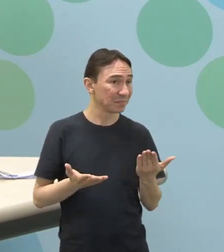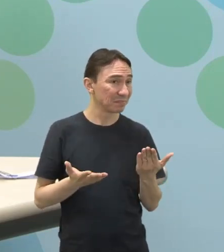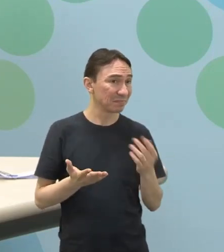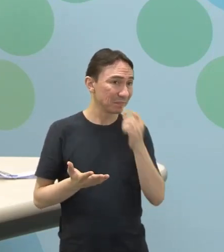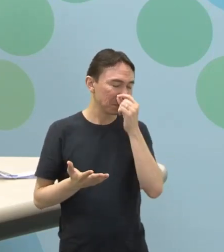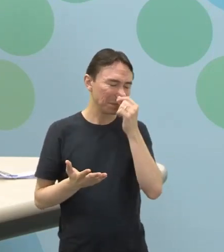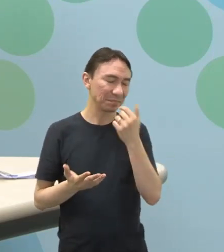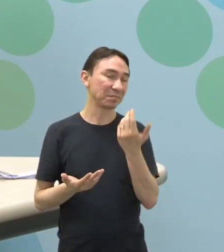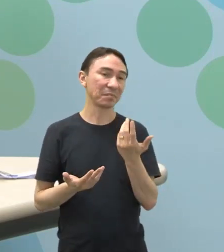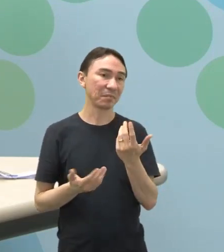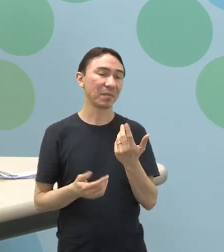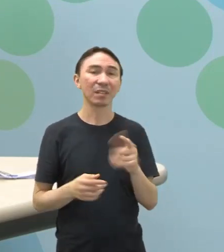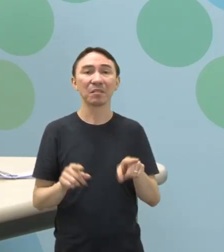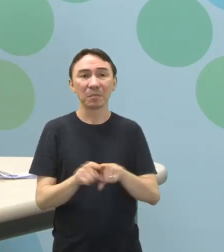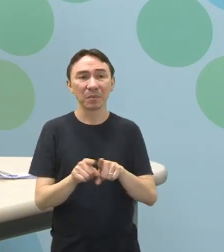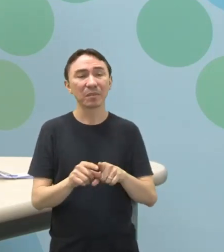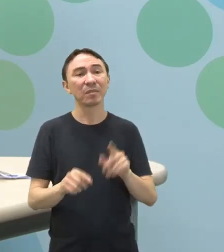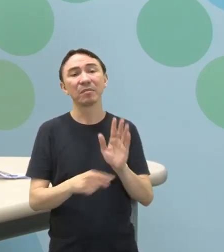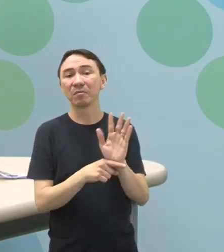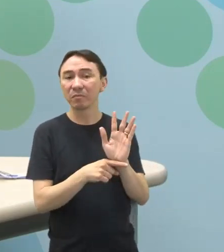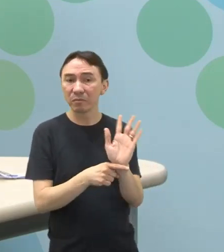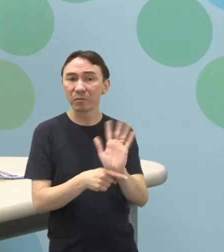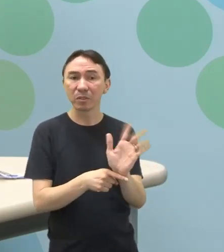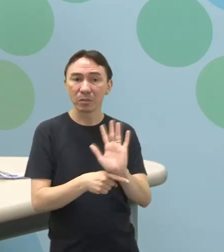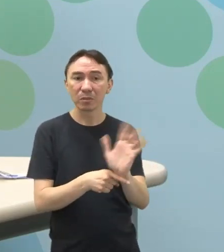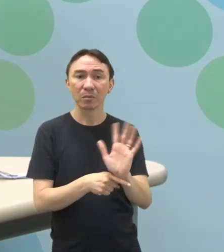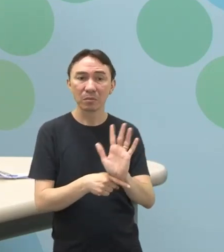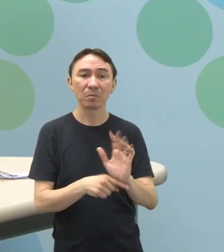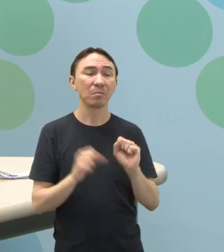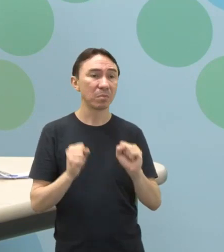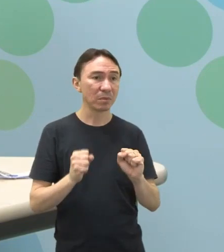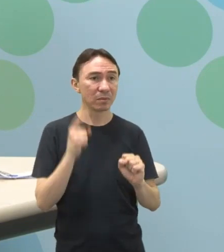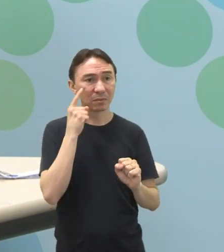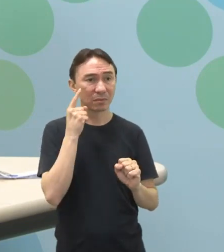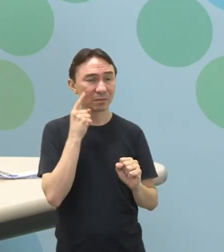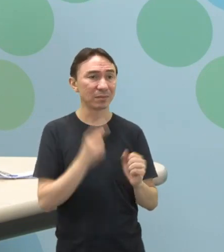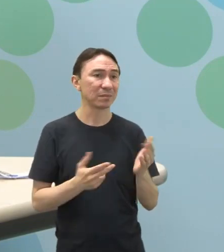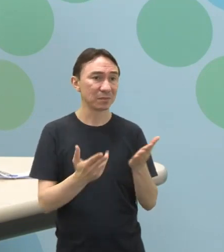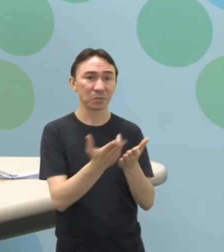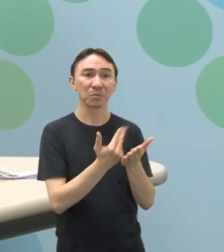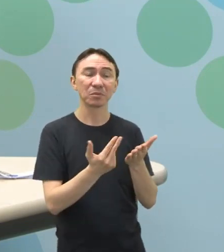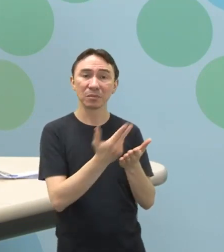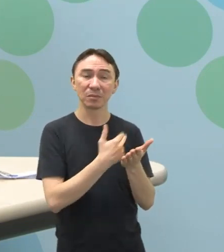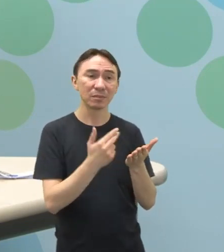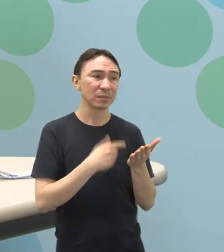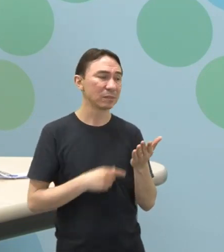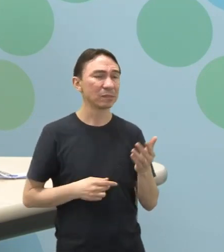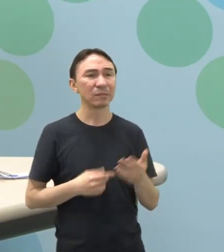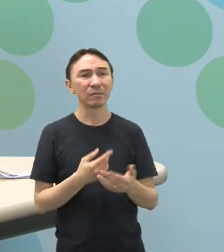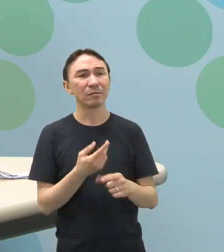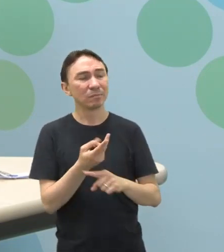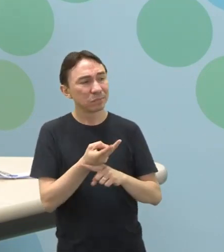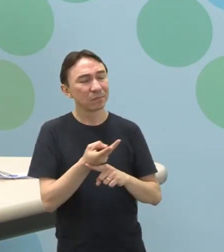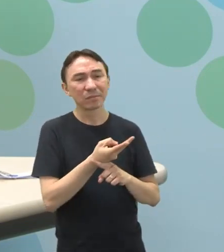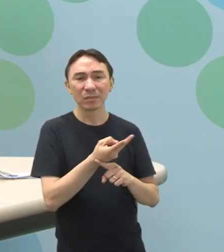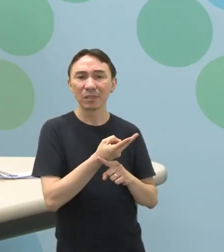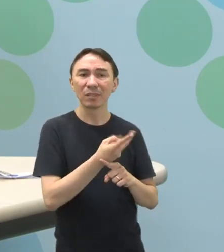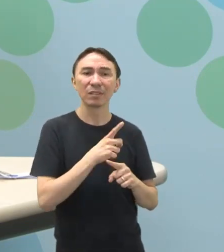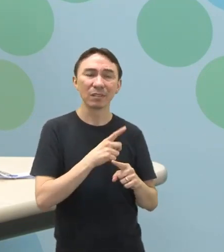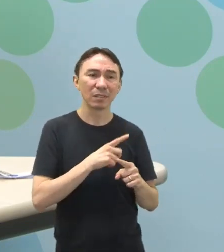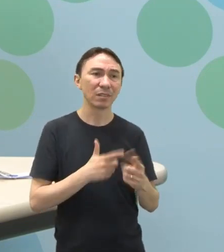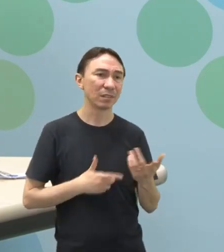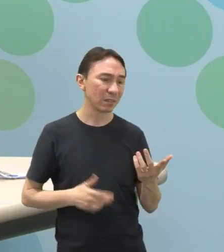Como que eu posso dizer é procurar essas figuras né o esses elementos geométricos nos livros de